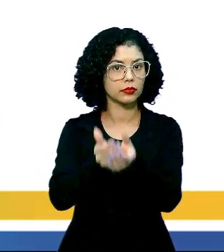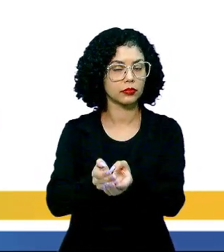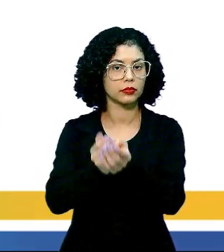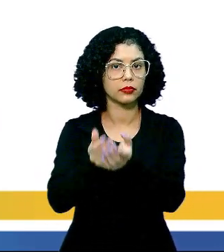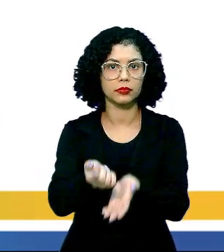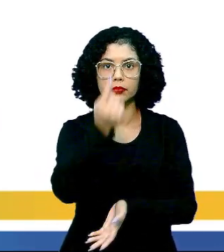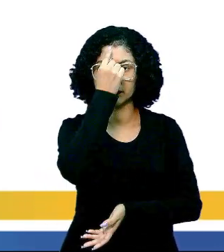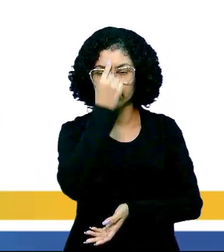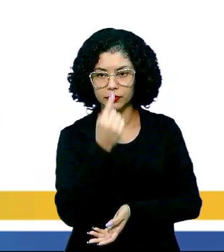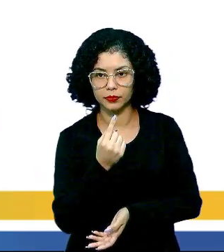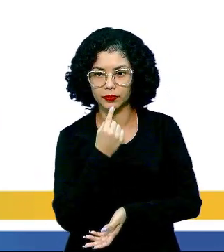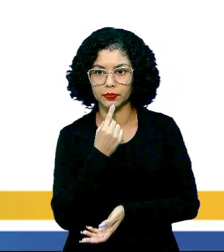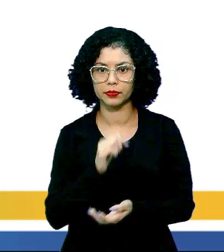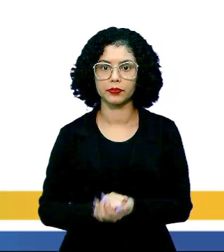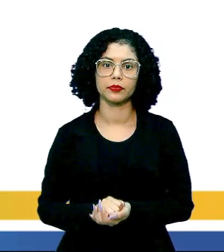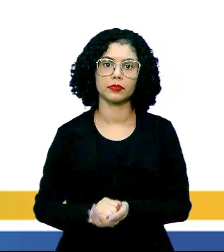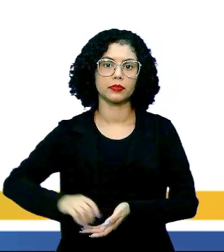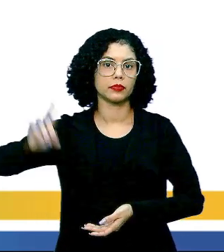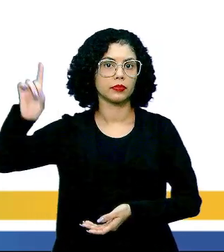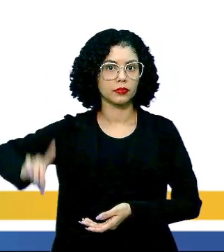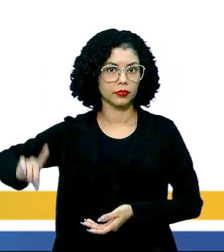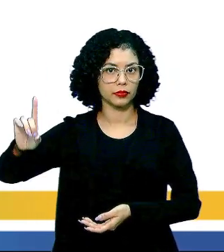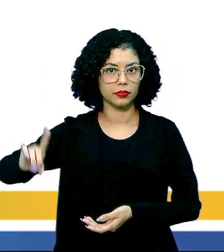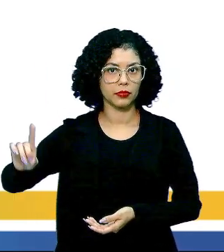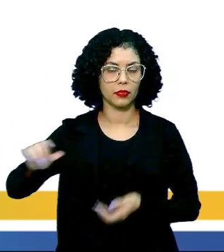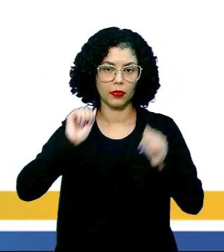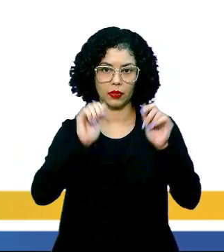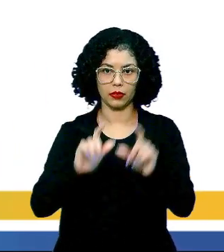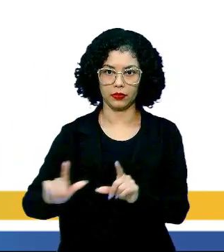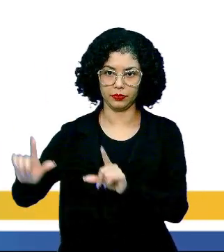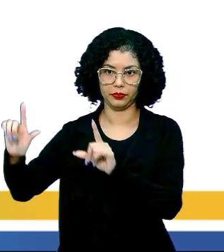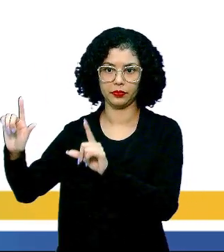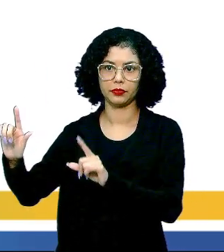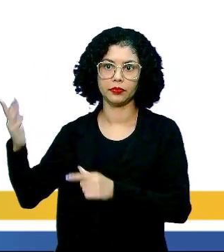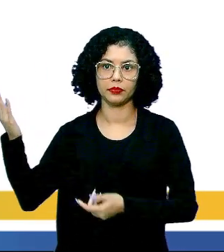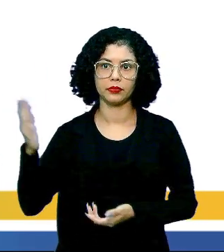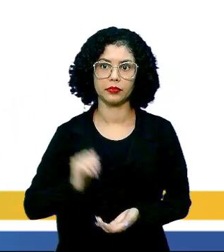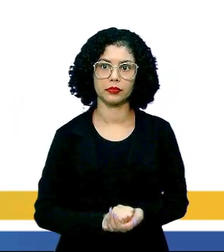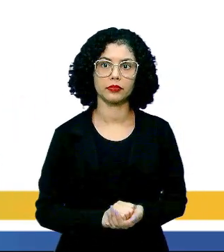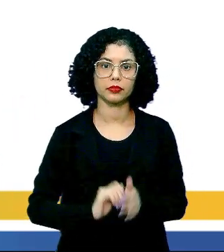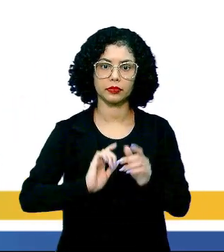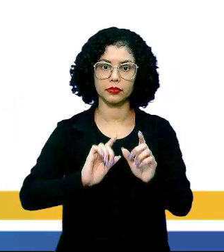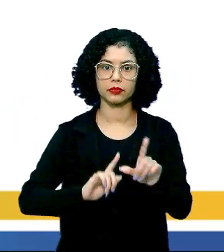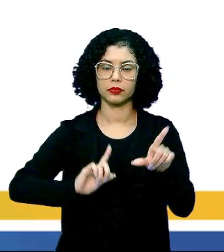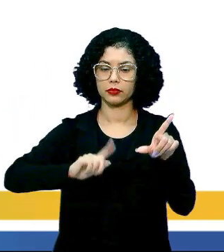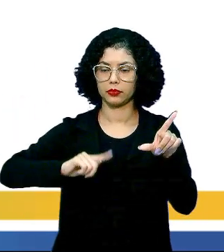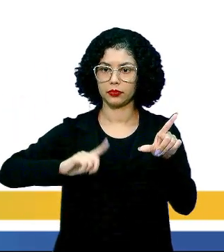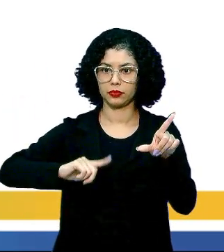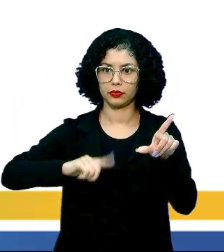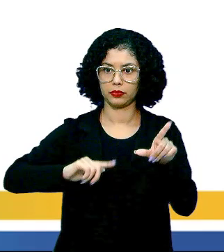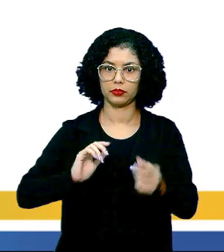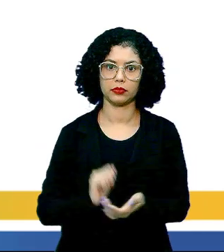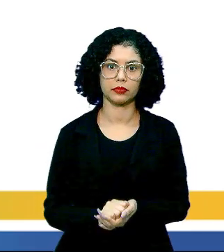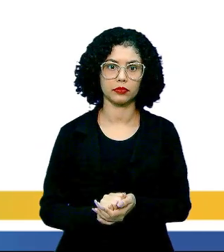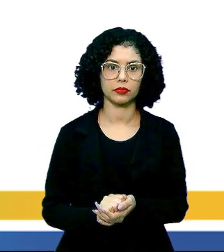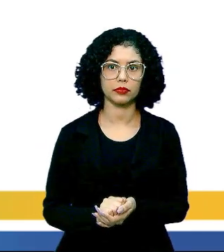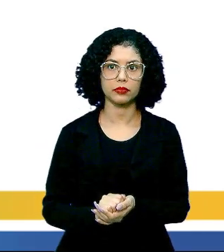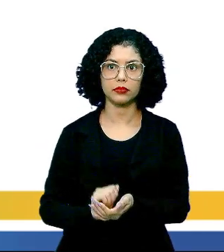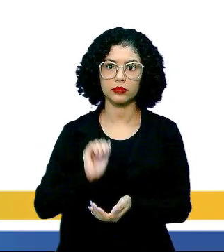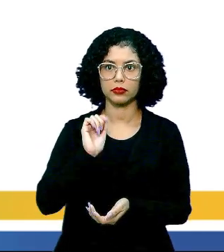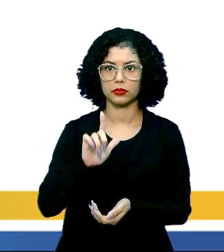navio, essa imagem. Do lado direito da tela, vocês podem observar a legenda Lazar